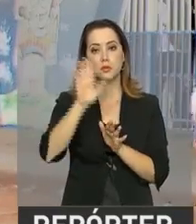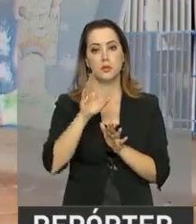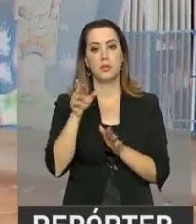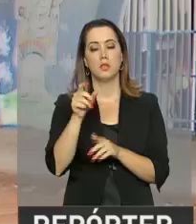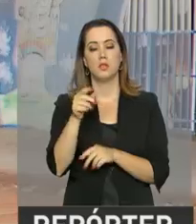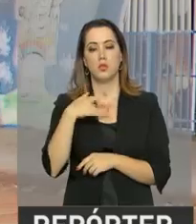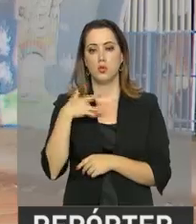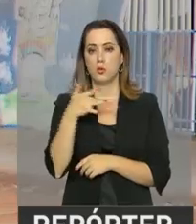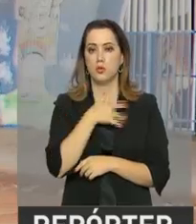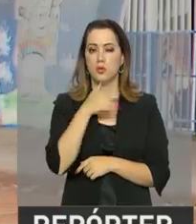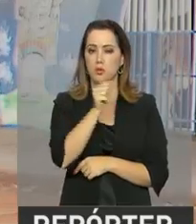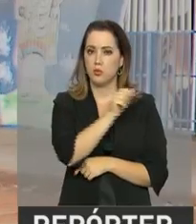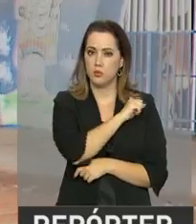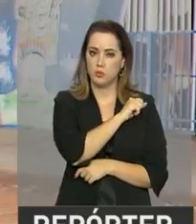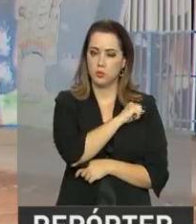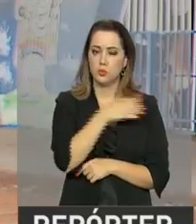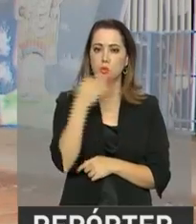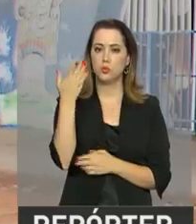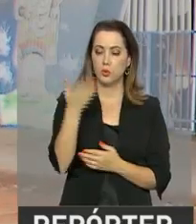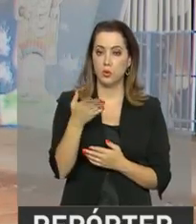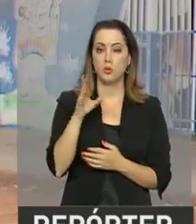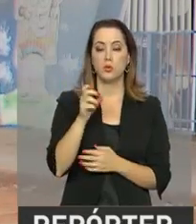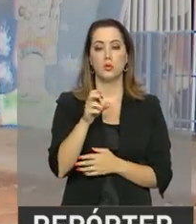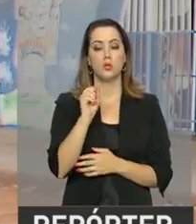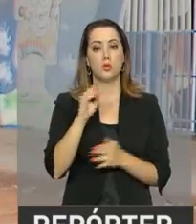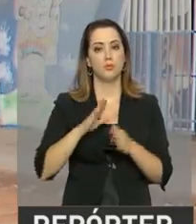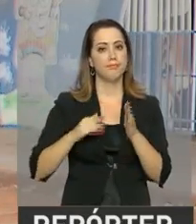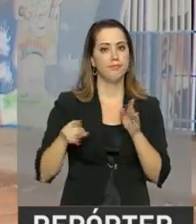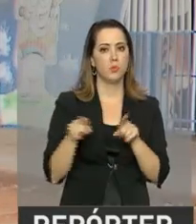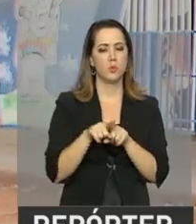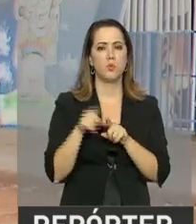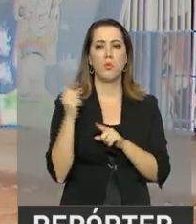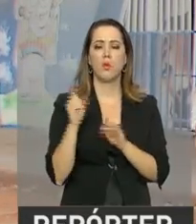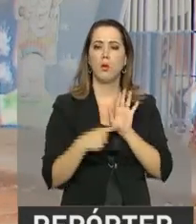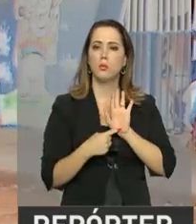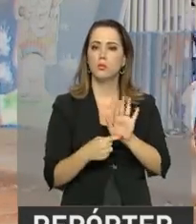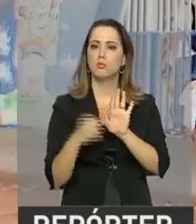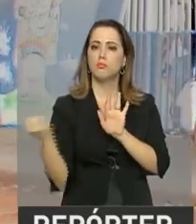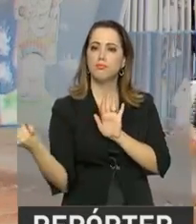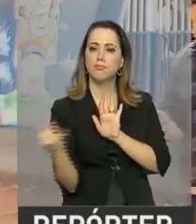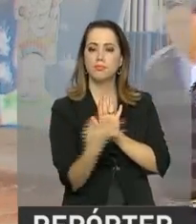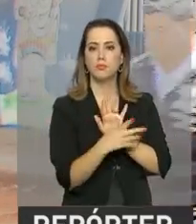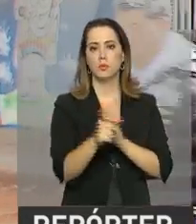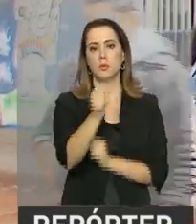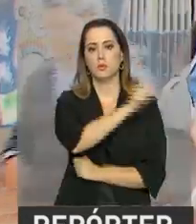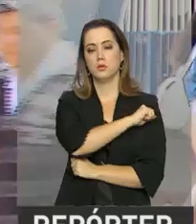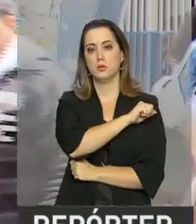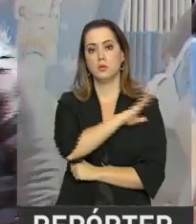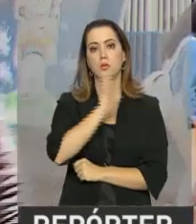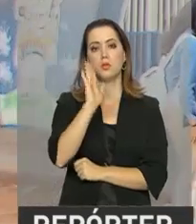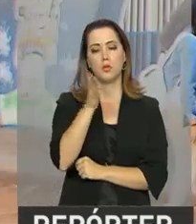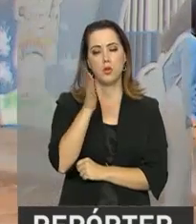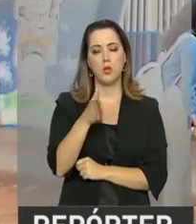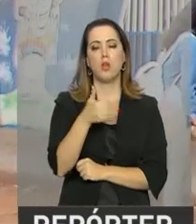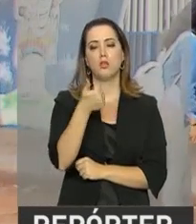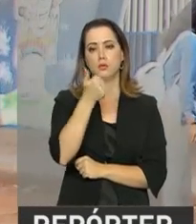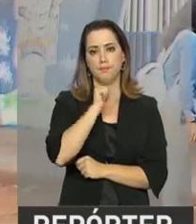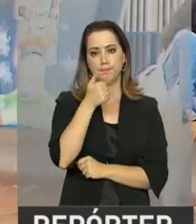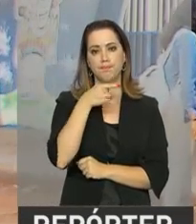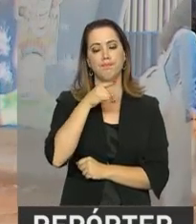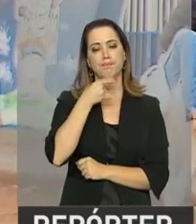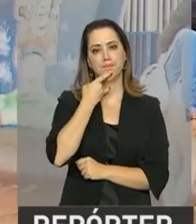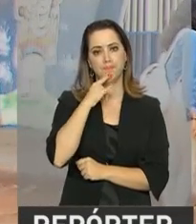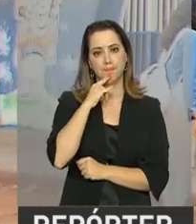mostrou que mais de 55% dos Estudantes do 9º ano do Ensino Fundamental já tinham consumido bebida